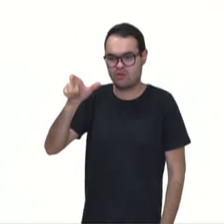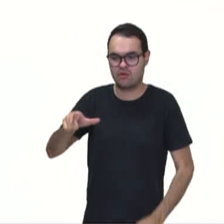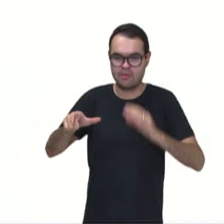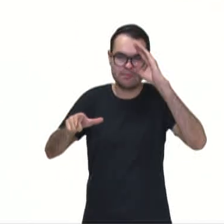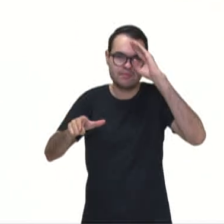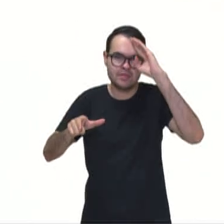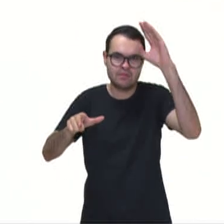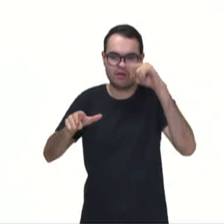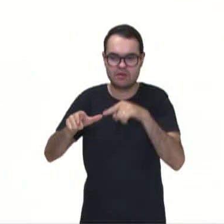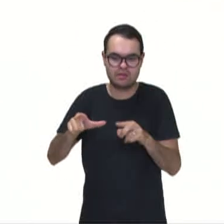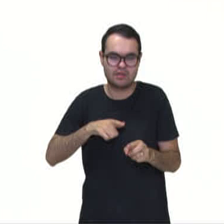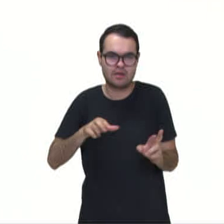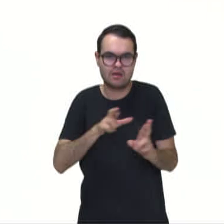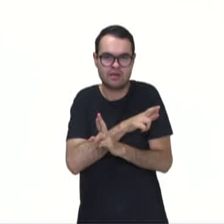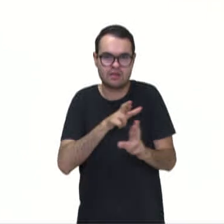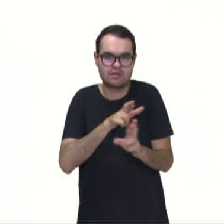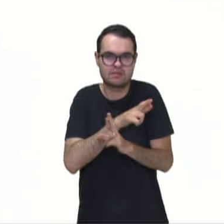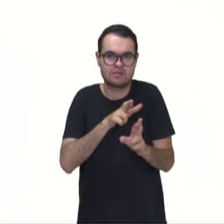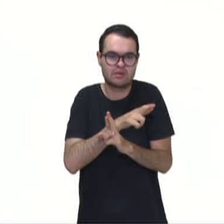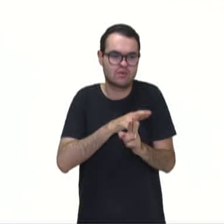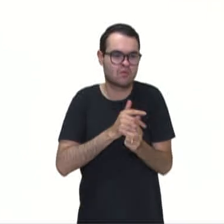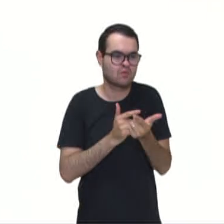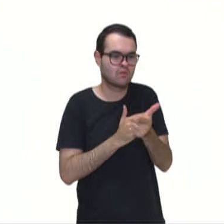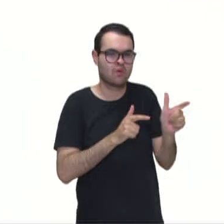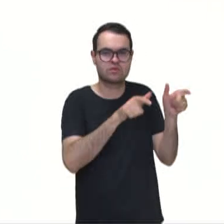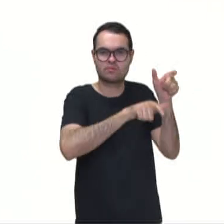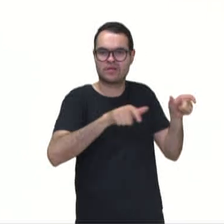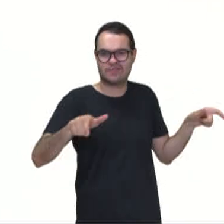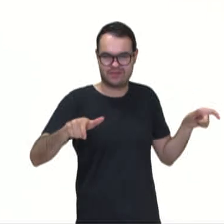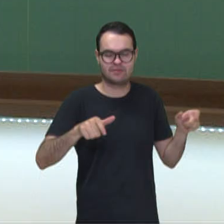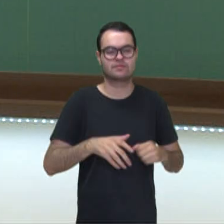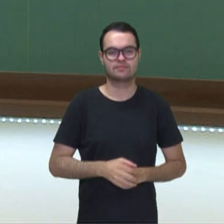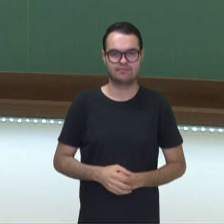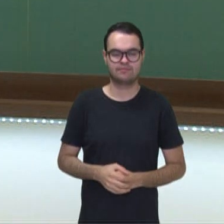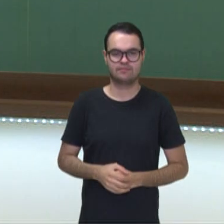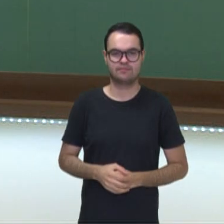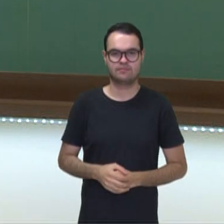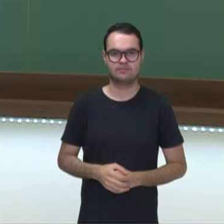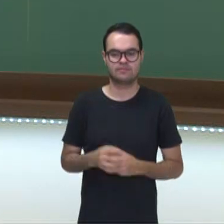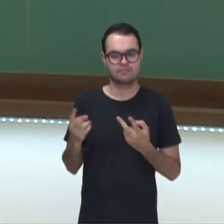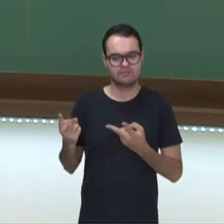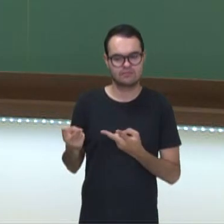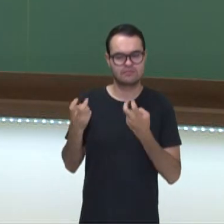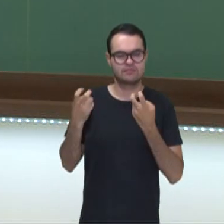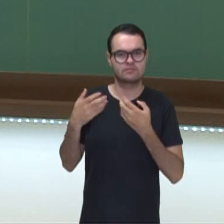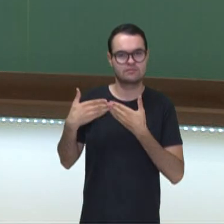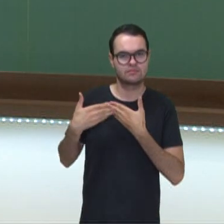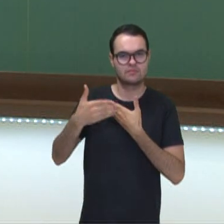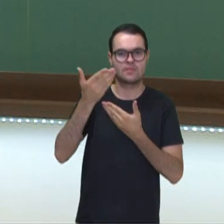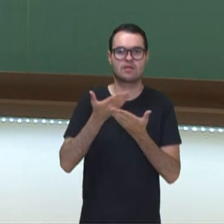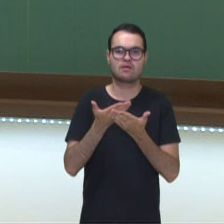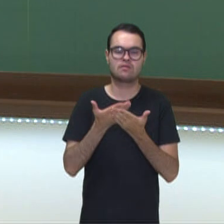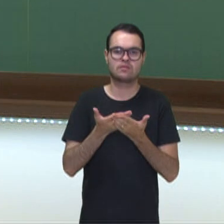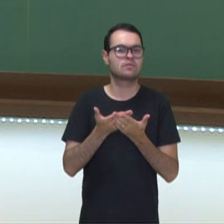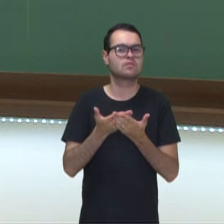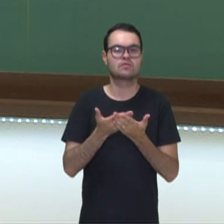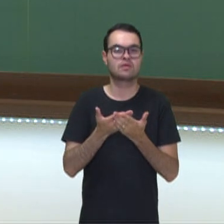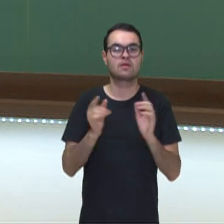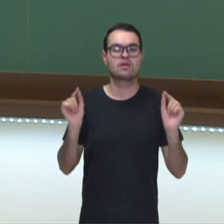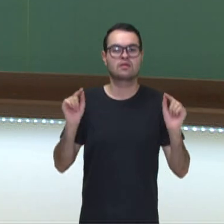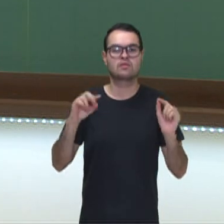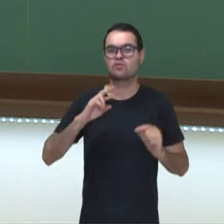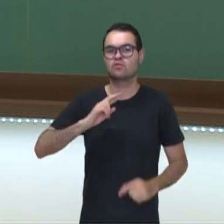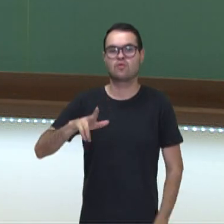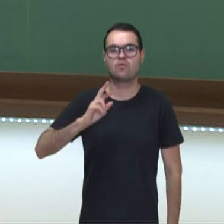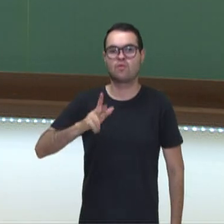que estabelece relações com outros personagens, né? A gente vai perceber ao longo da aula que a gente não está